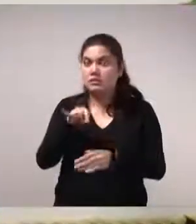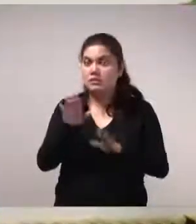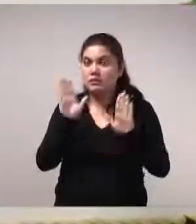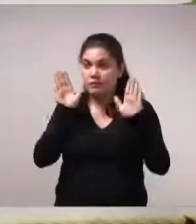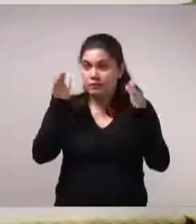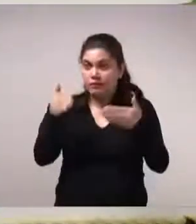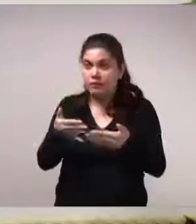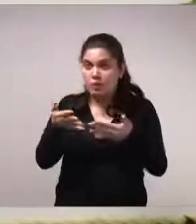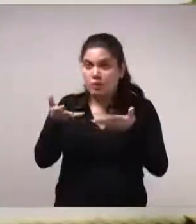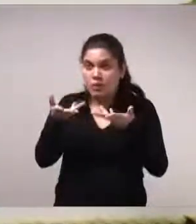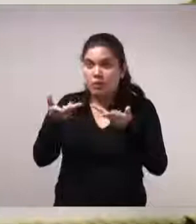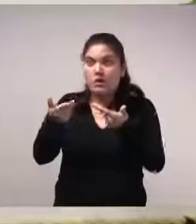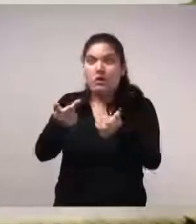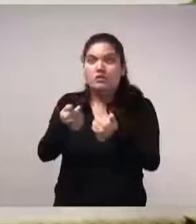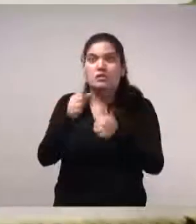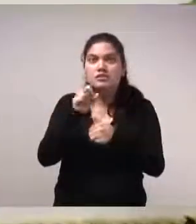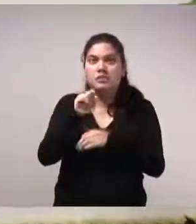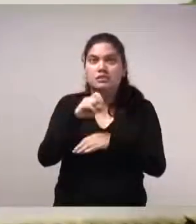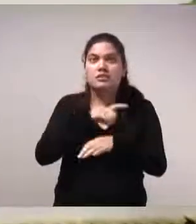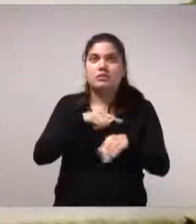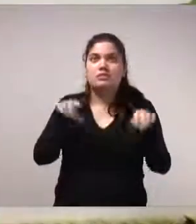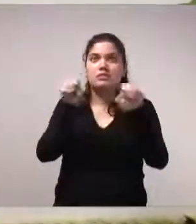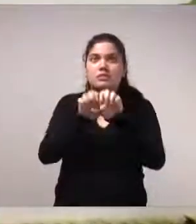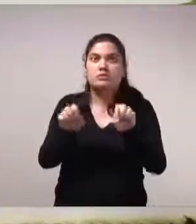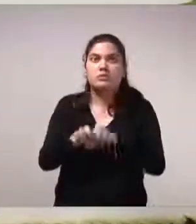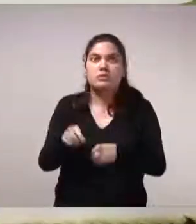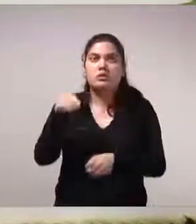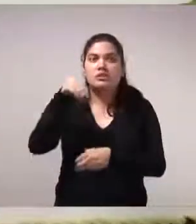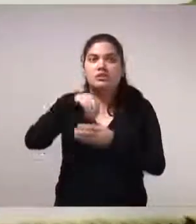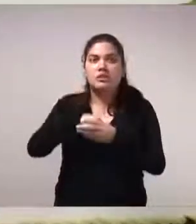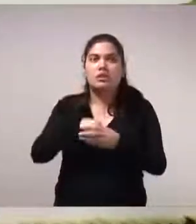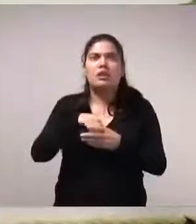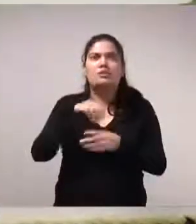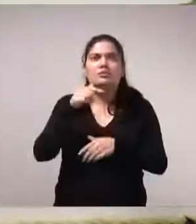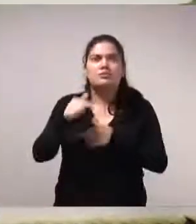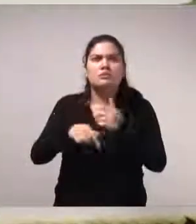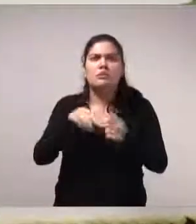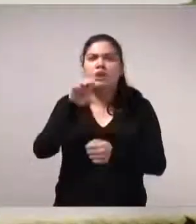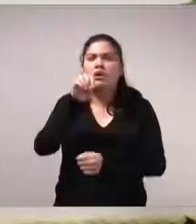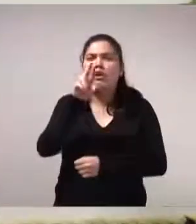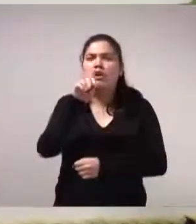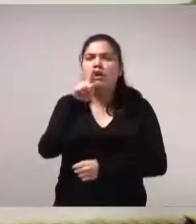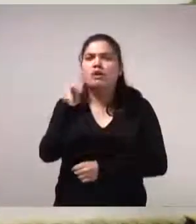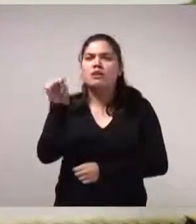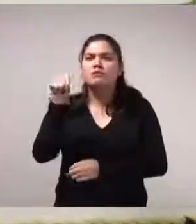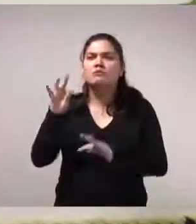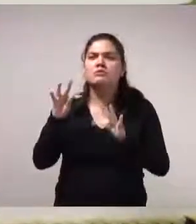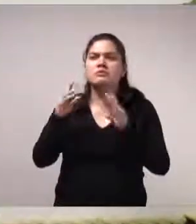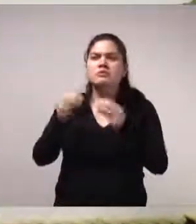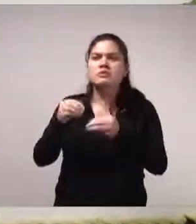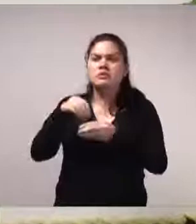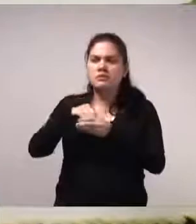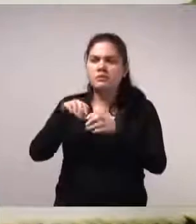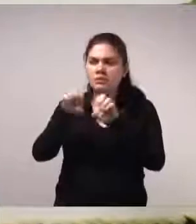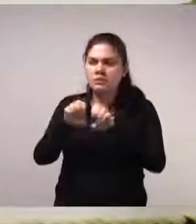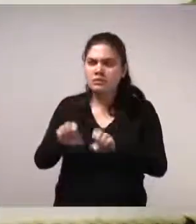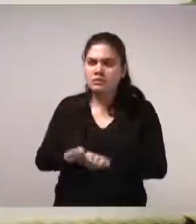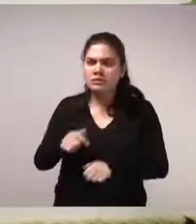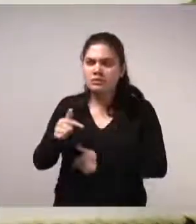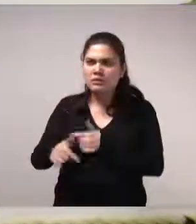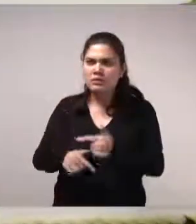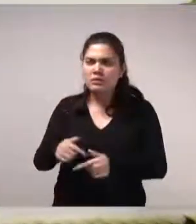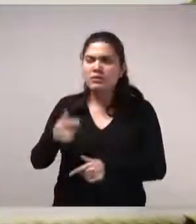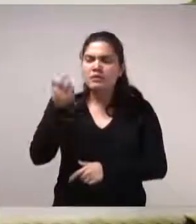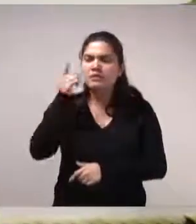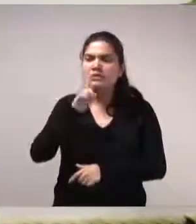na qualidade. Se você tem uma estrutura dentro desse órgão, faz o possível para que essa estrutura trabalhe em condições de desenvolver